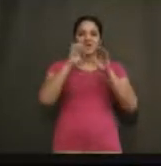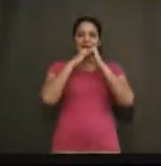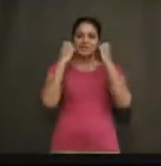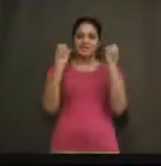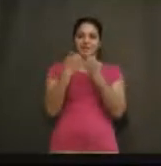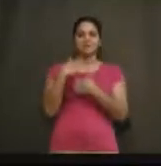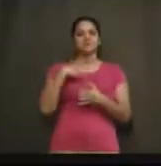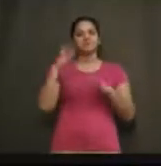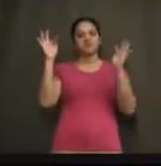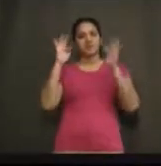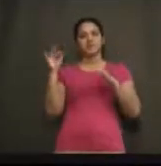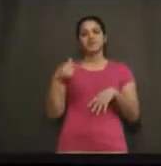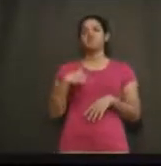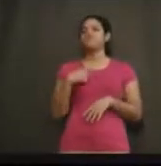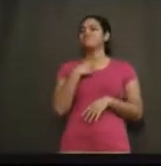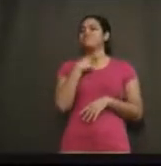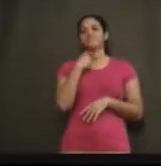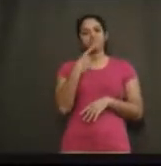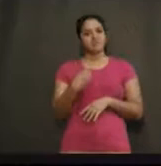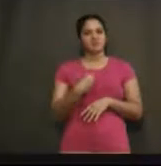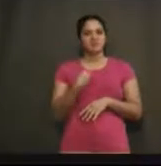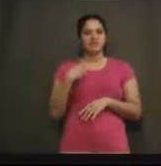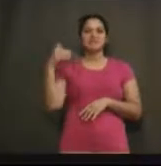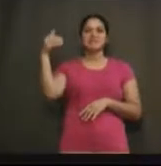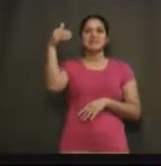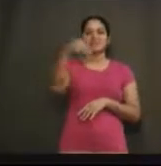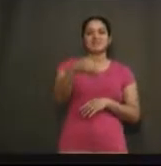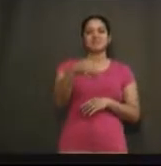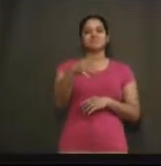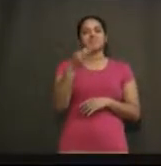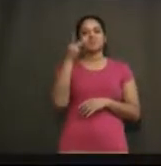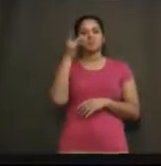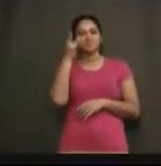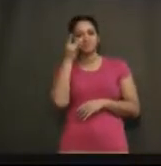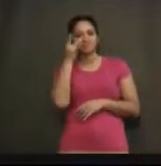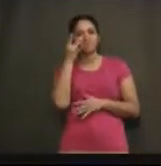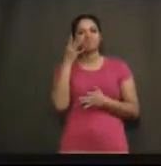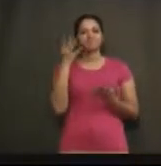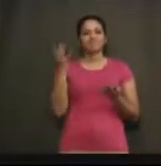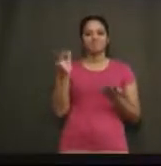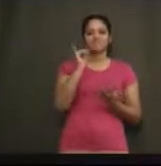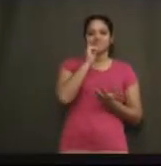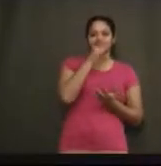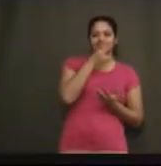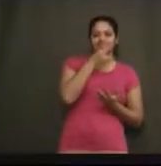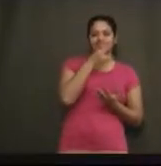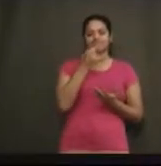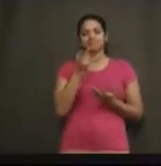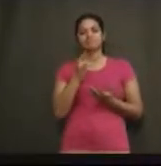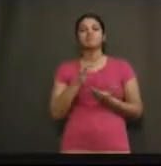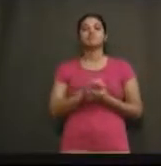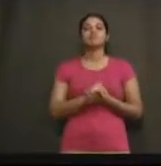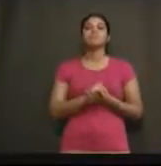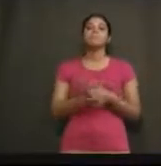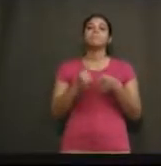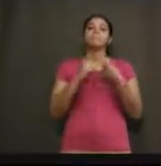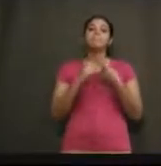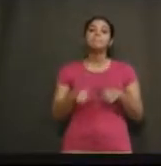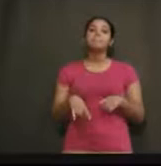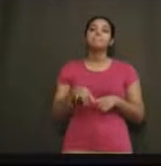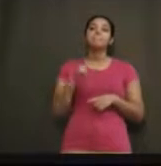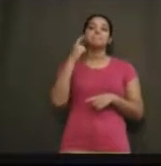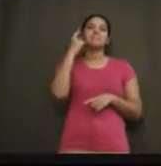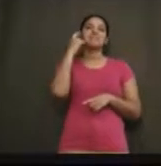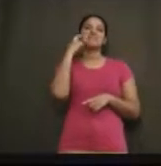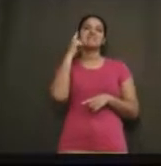palestra. Infelizmente, eu não pude comparecer pessoalmente como eu pretendia, mas isso não diminui em